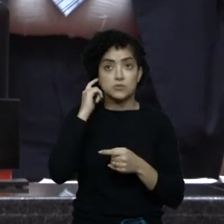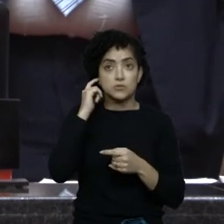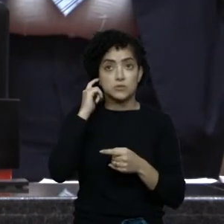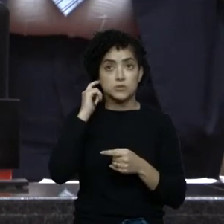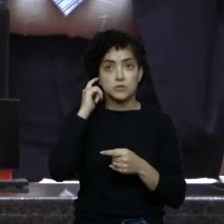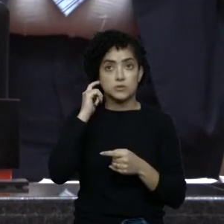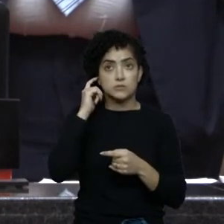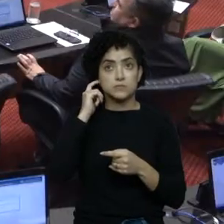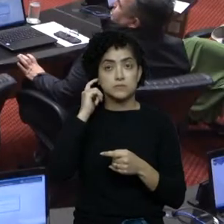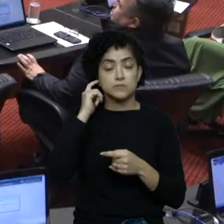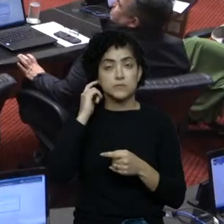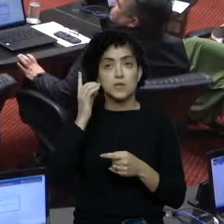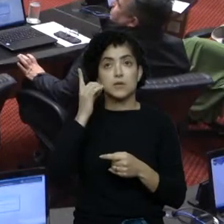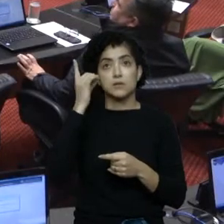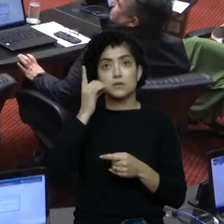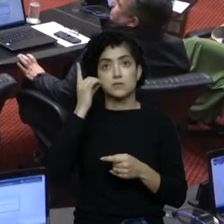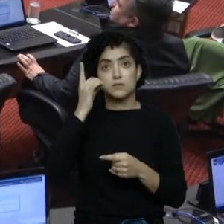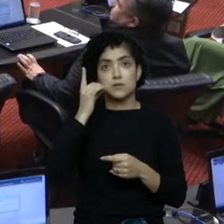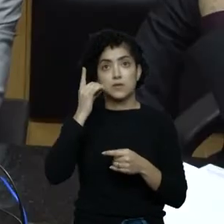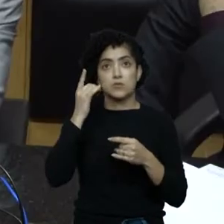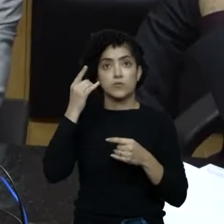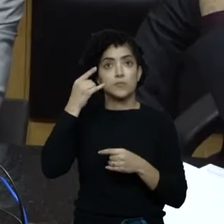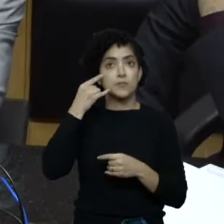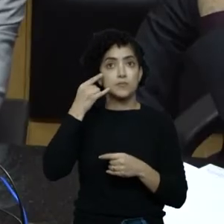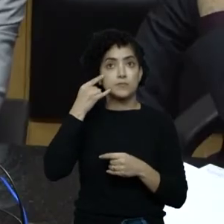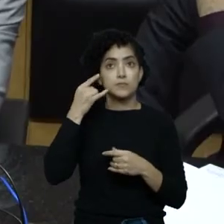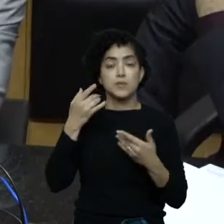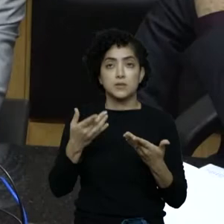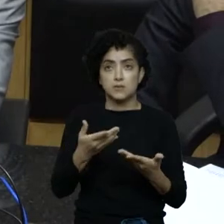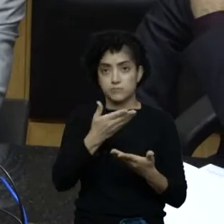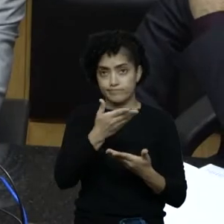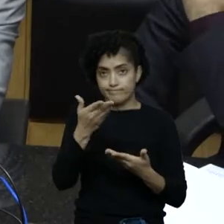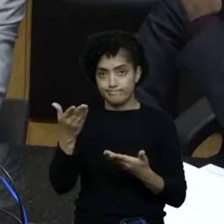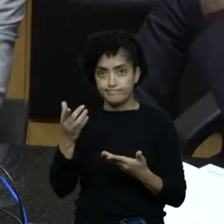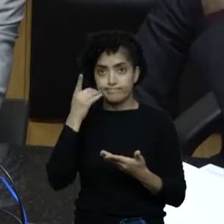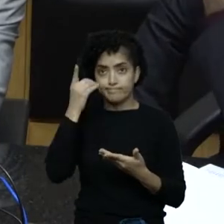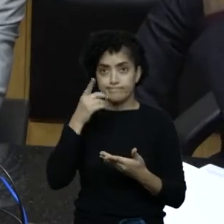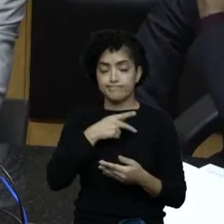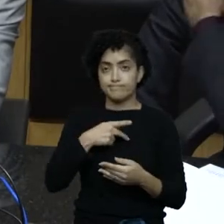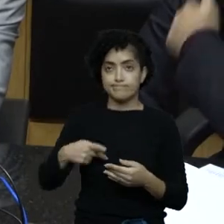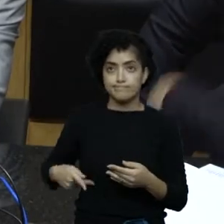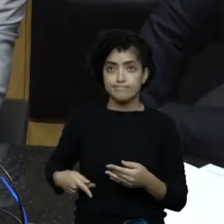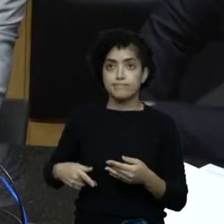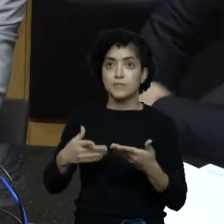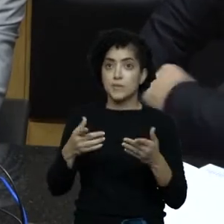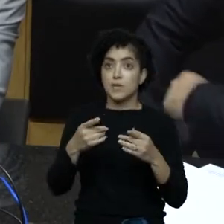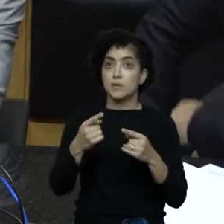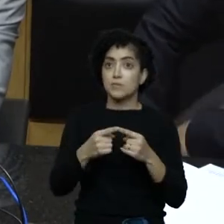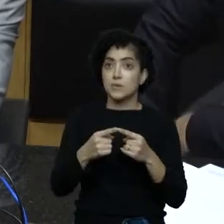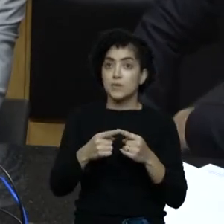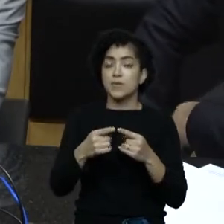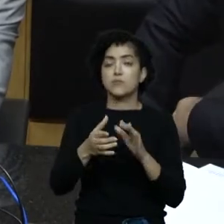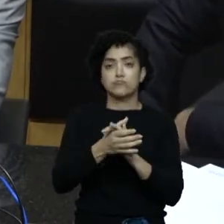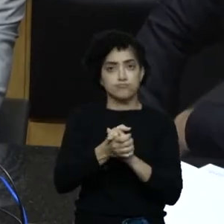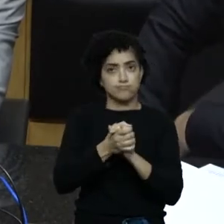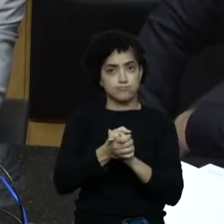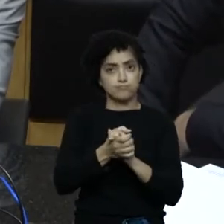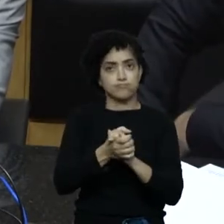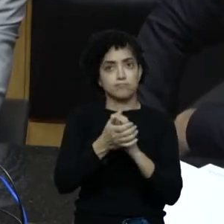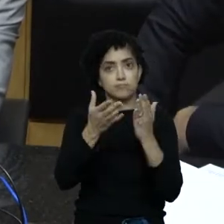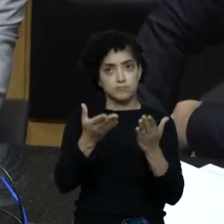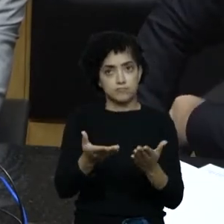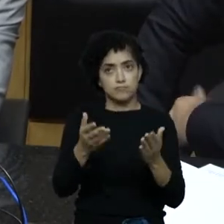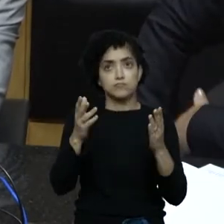deputado Mauro de Nadal só Presidente senhores e senhoras deputados primeiro quero parabenizar vossa excelência Por